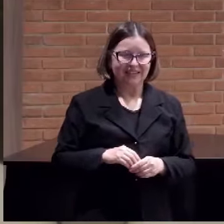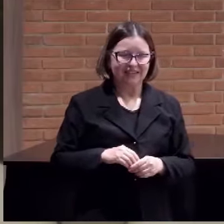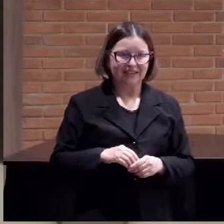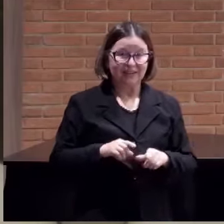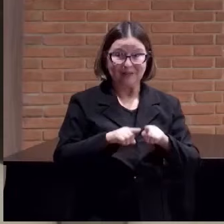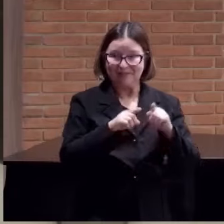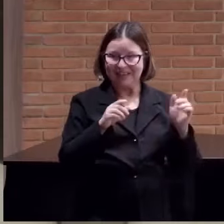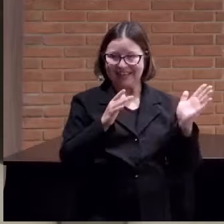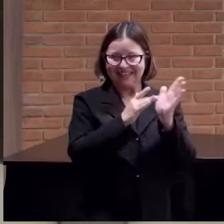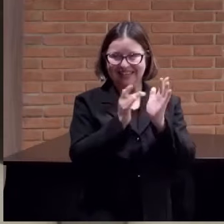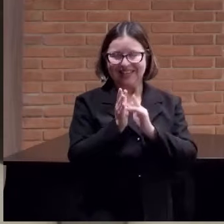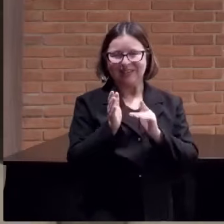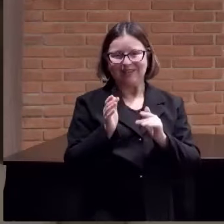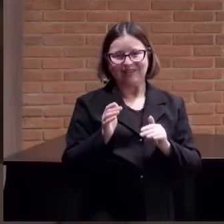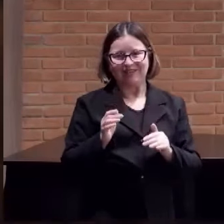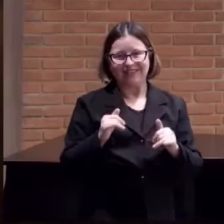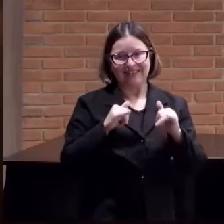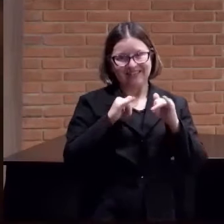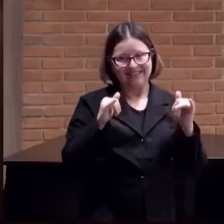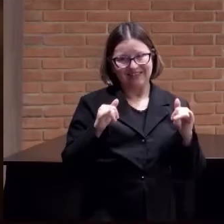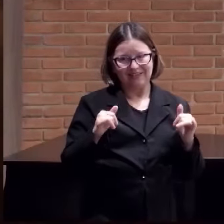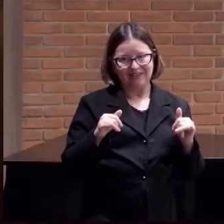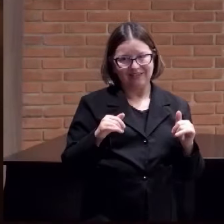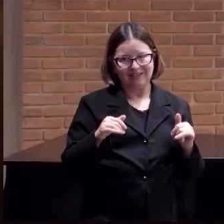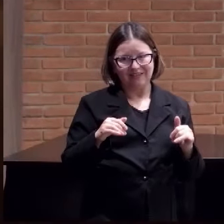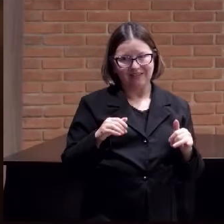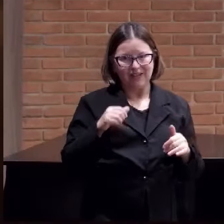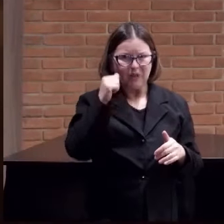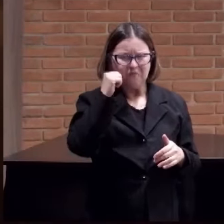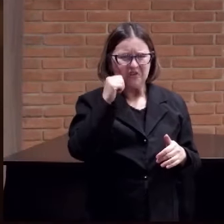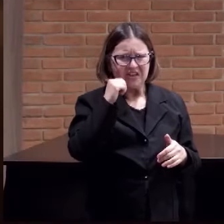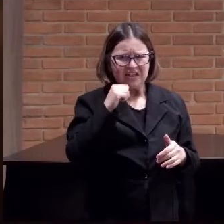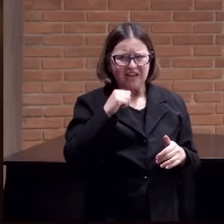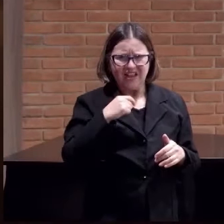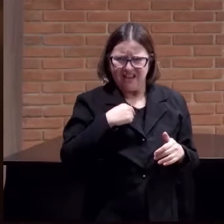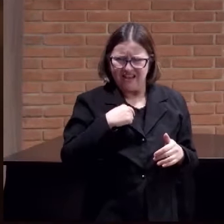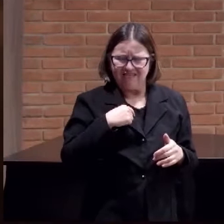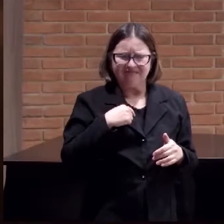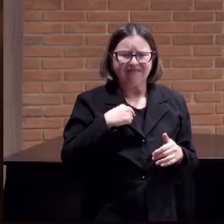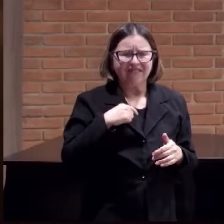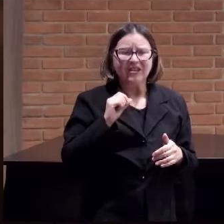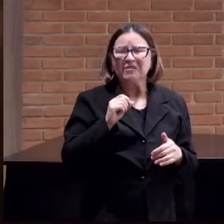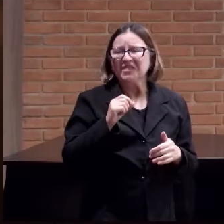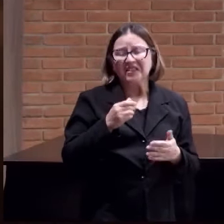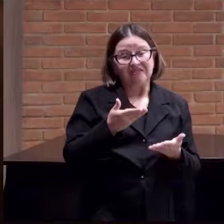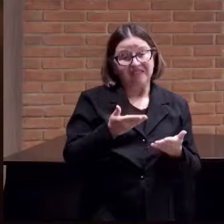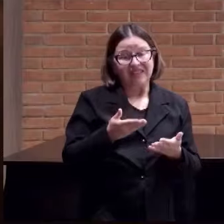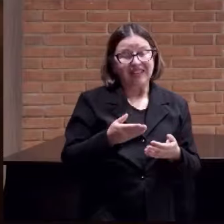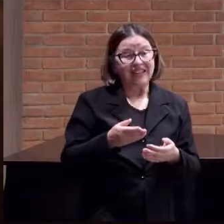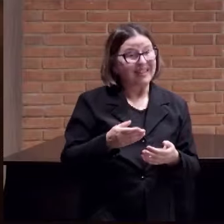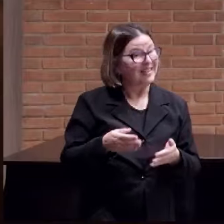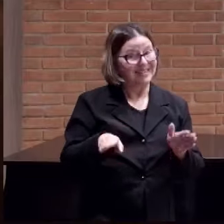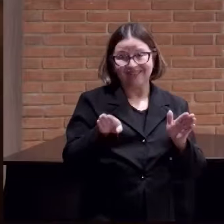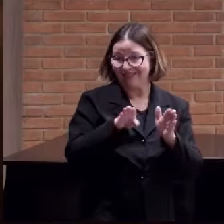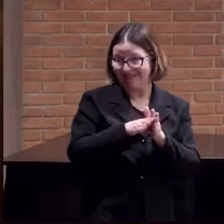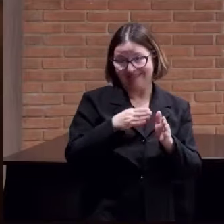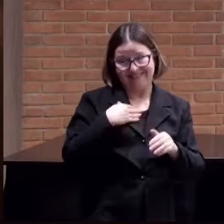Mas Jesus lhe disse: mulher, que tenho eu contigo? Ainda não é chegada a minha